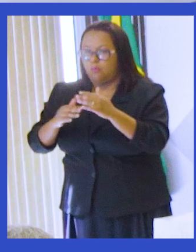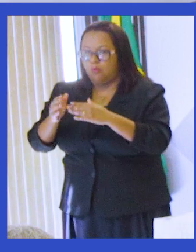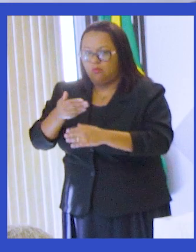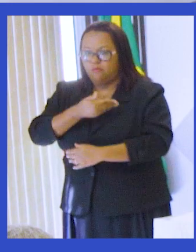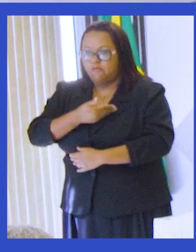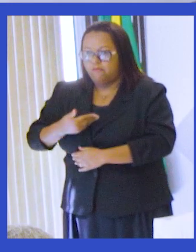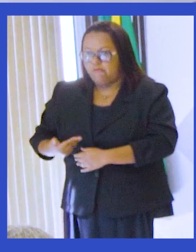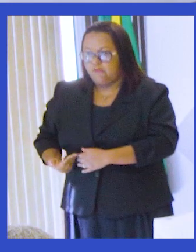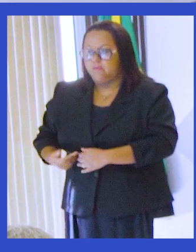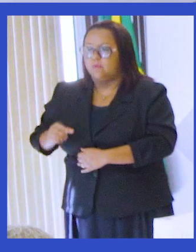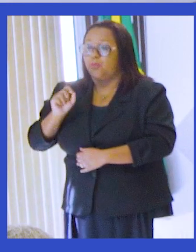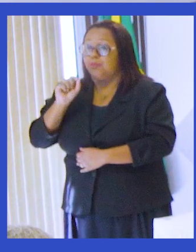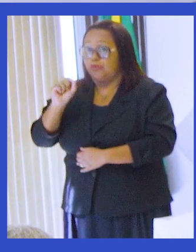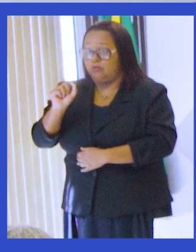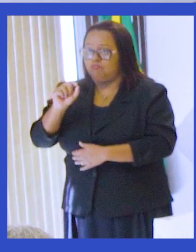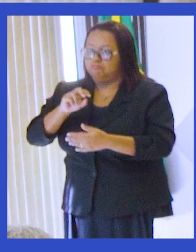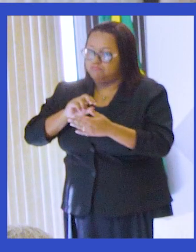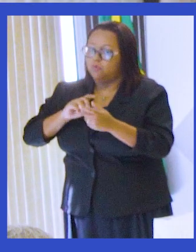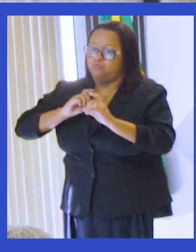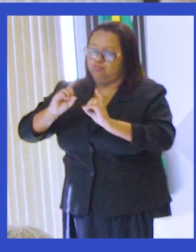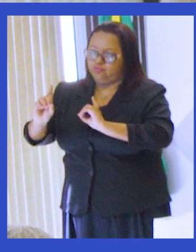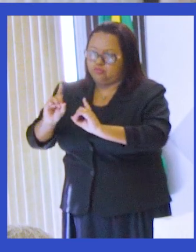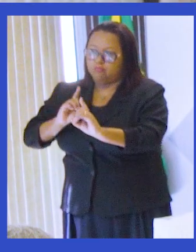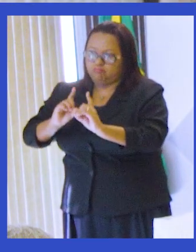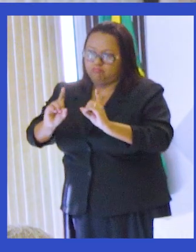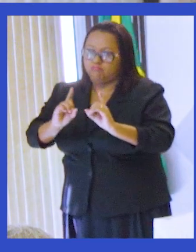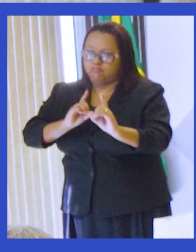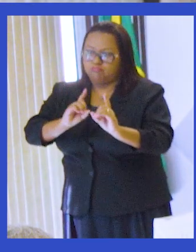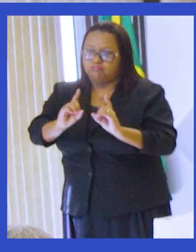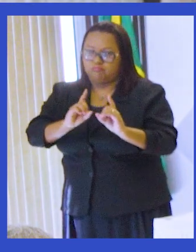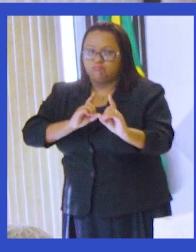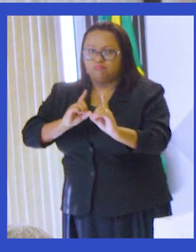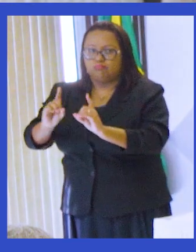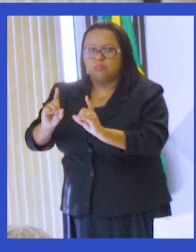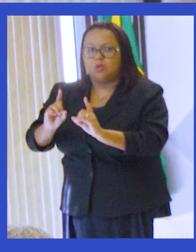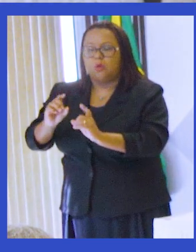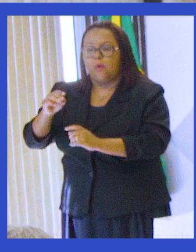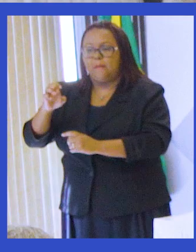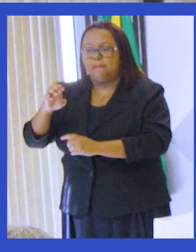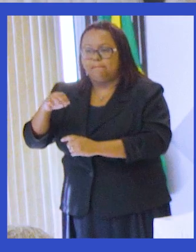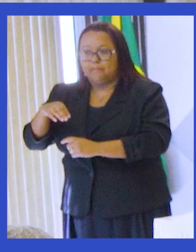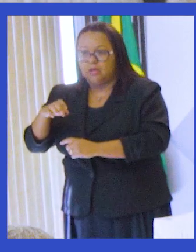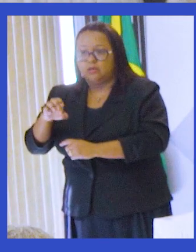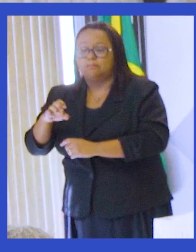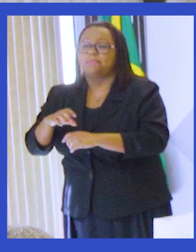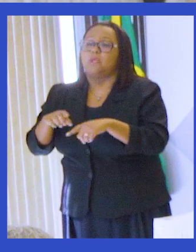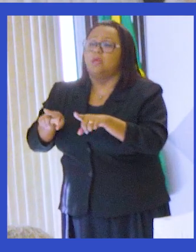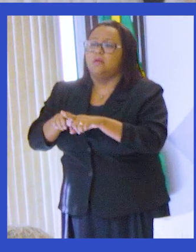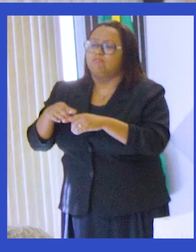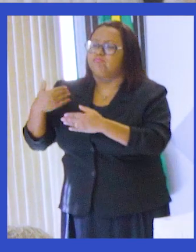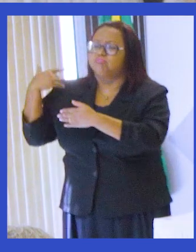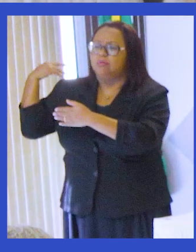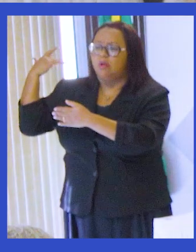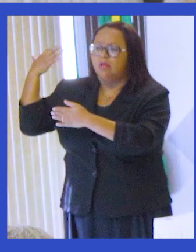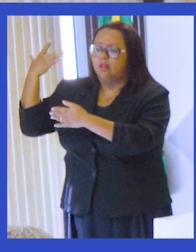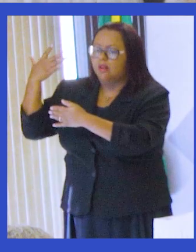governo, é o diálogo. E o MEC, ao longo dos últimos anos,